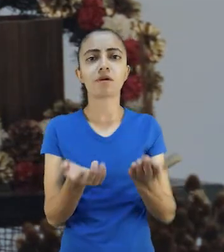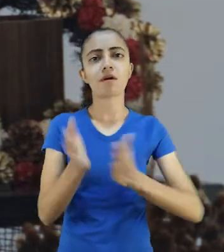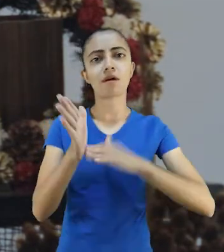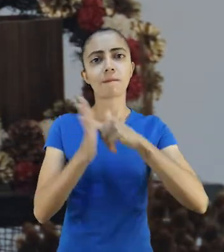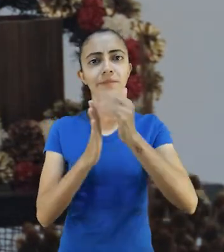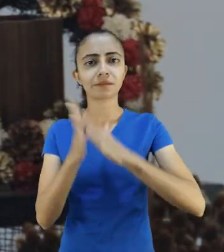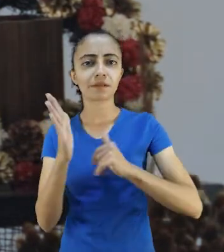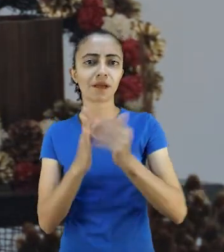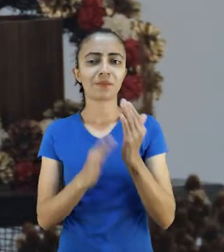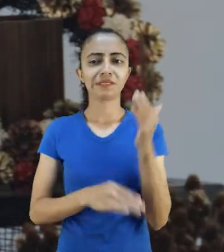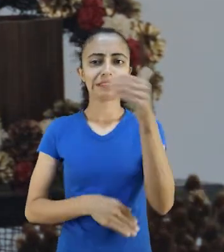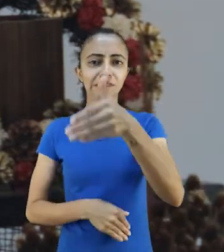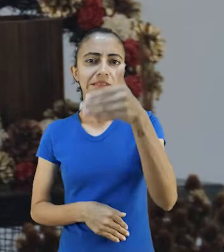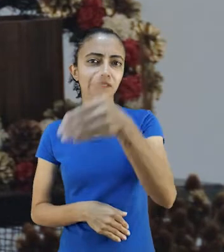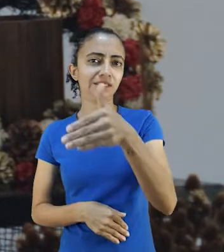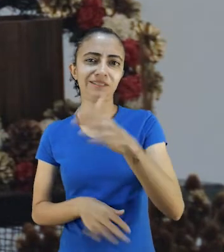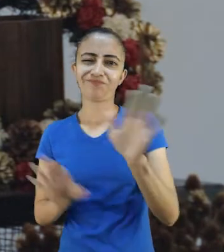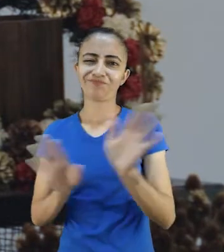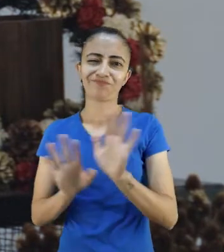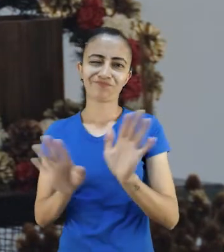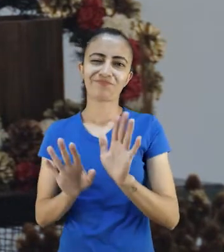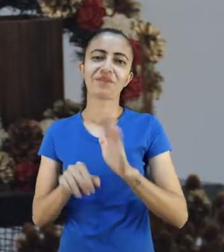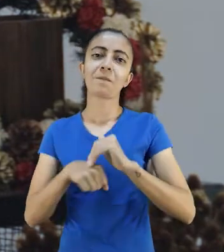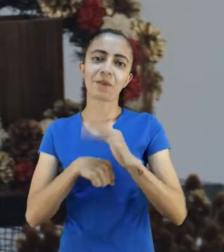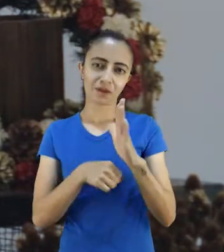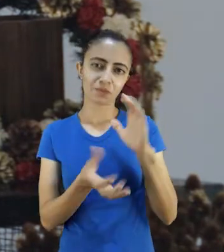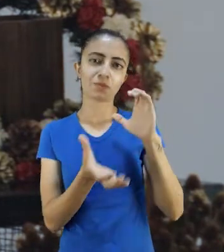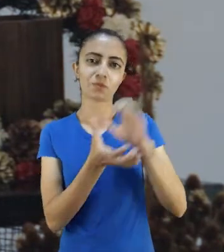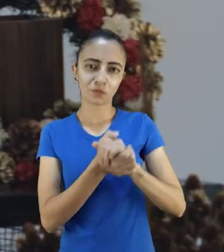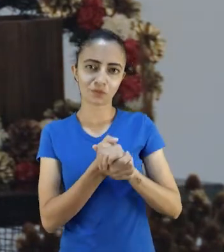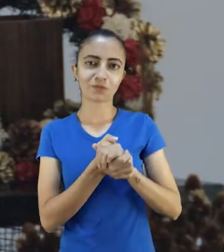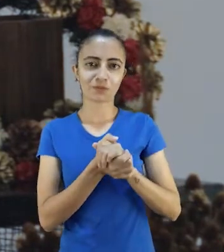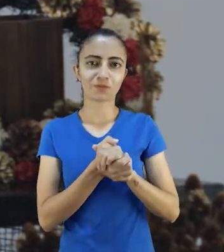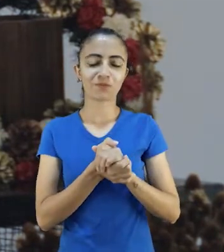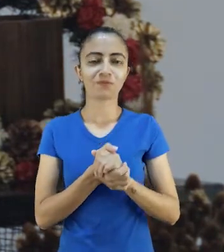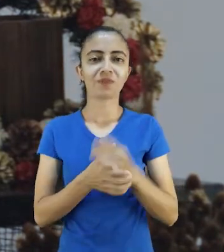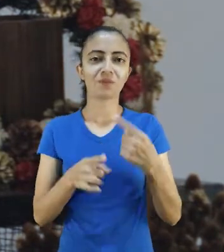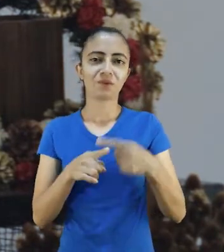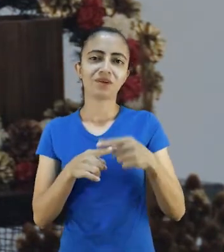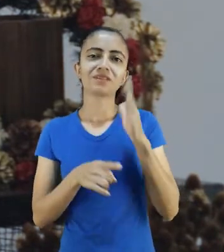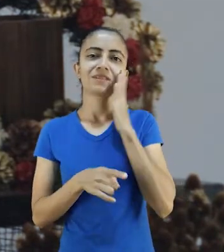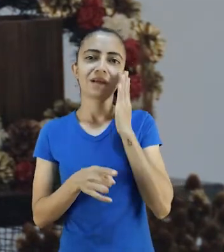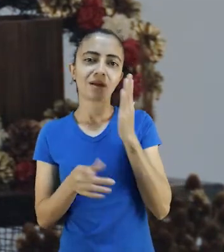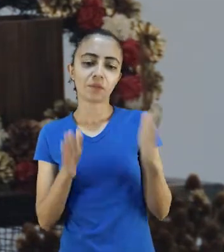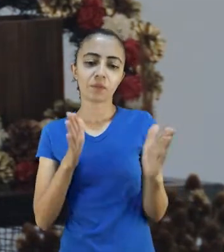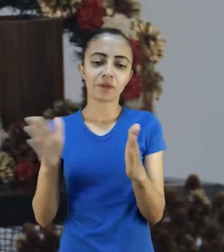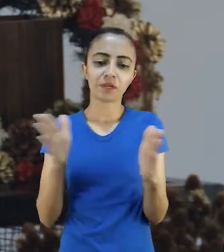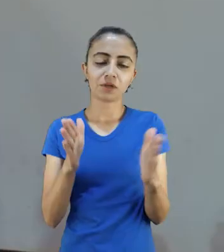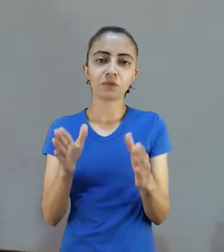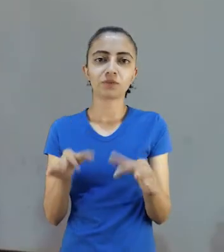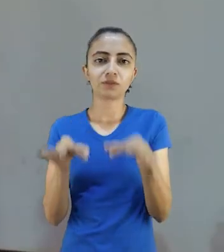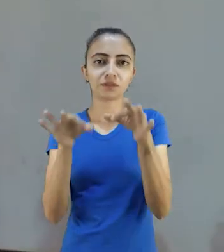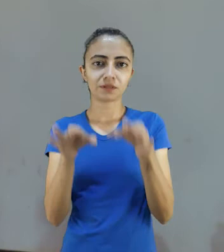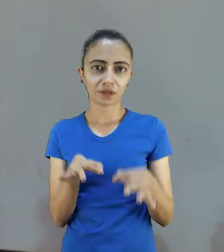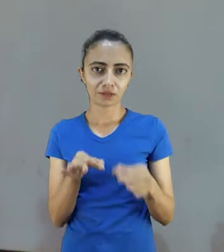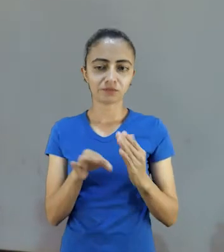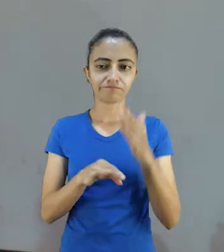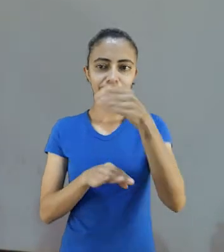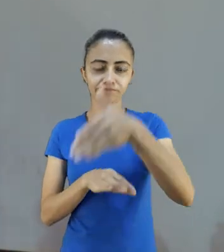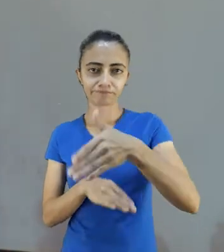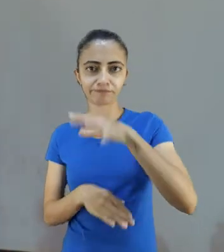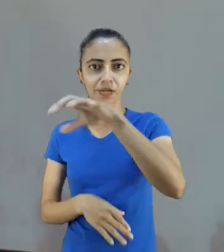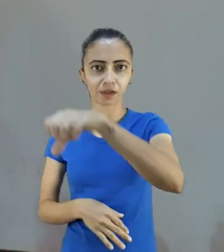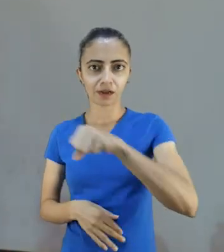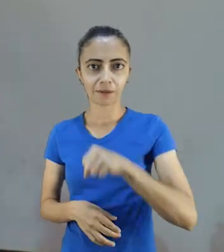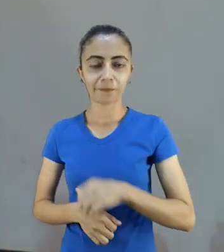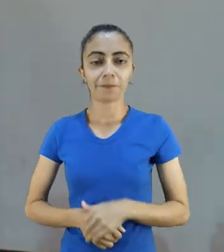Então, mas quem colhe mais é ele, porque ele sabe a época certa de tudo. O processo